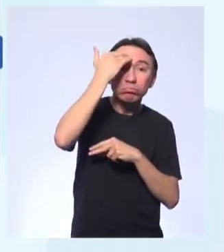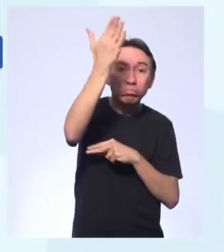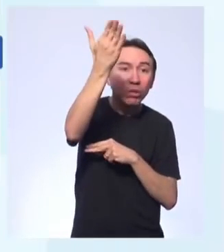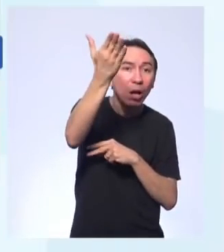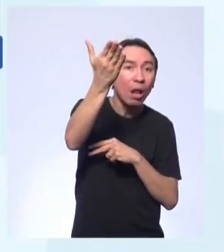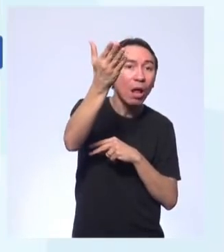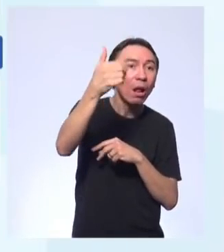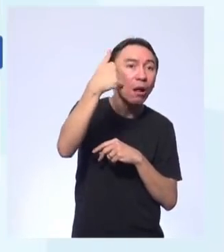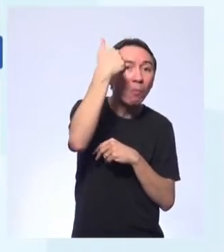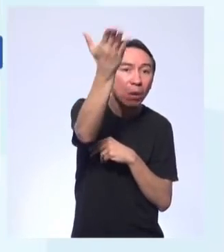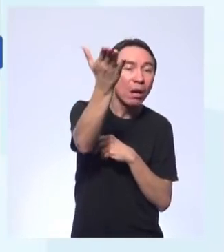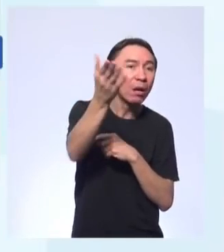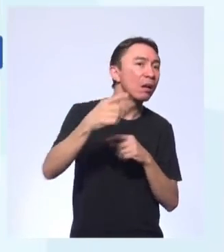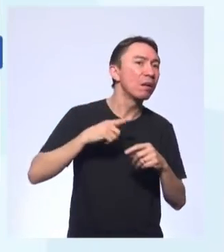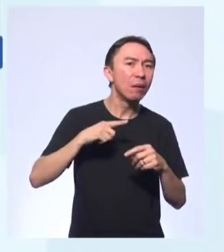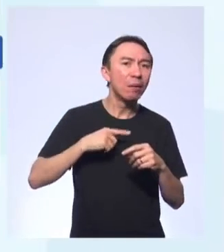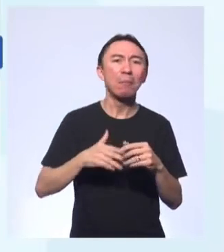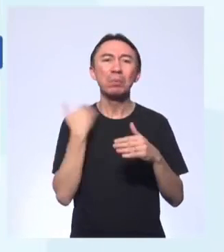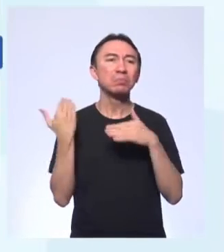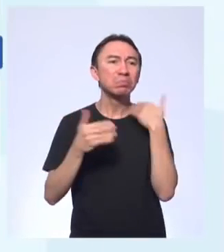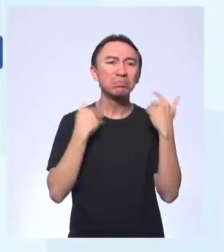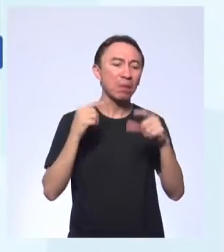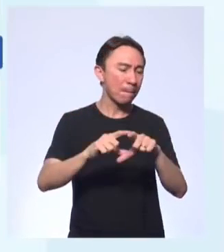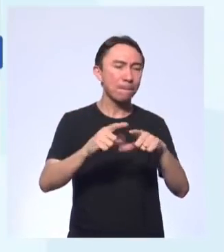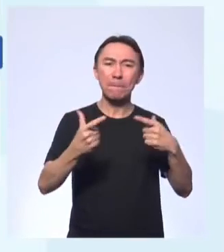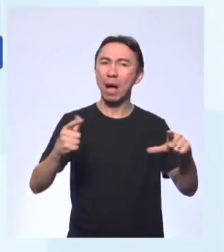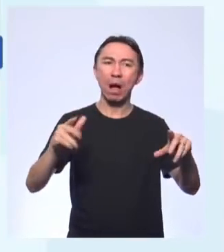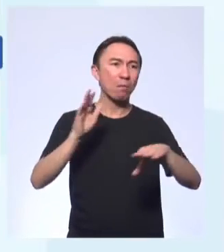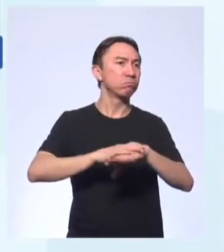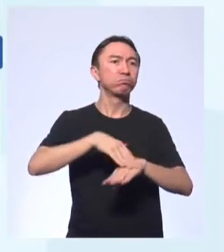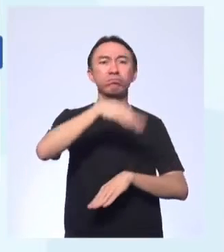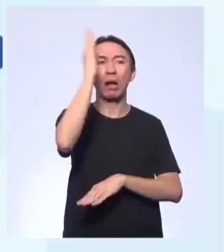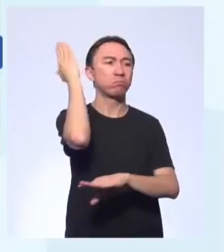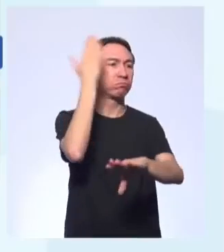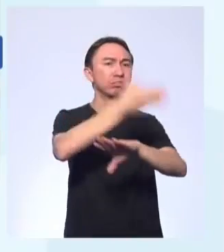Tá? Claro que ali a gente tem